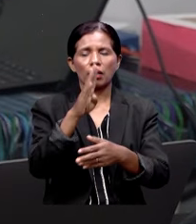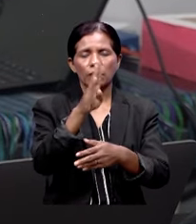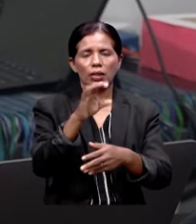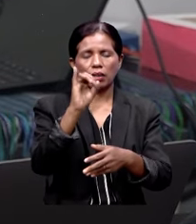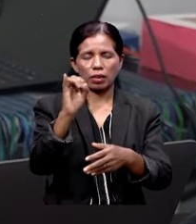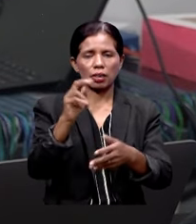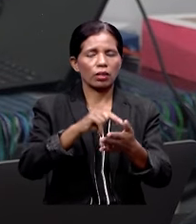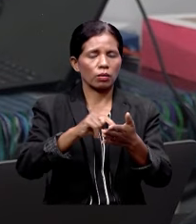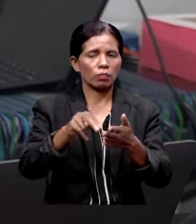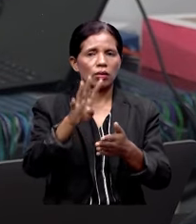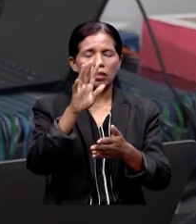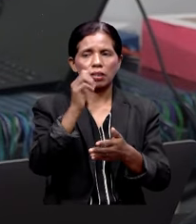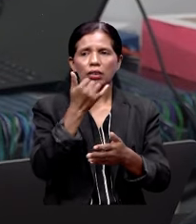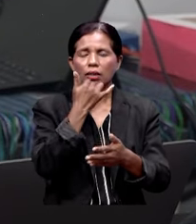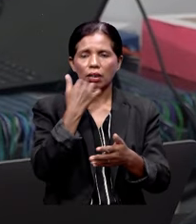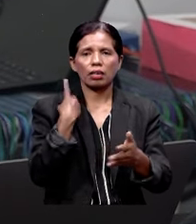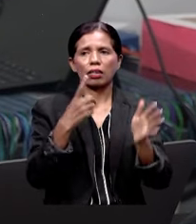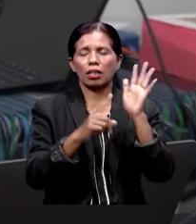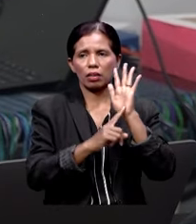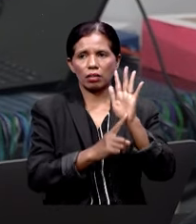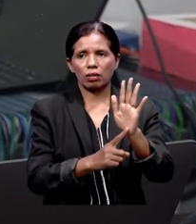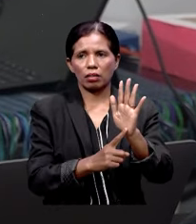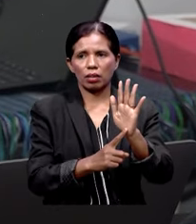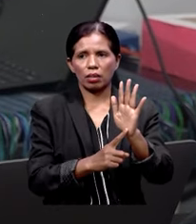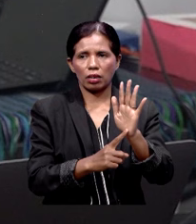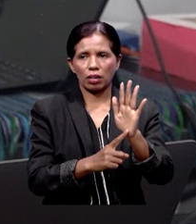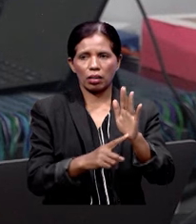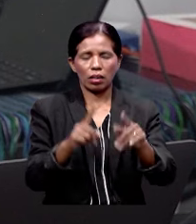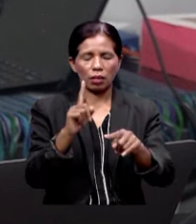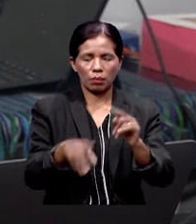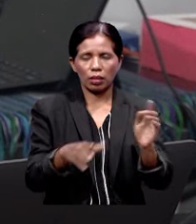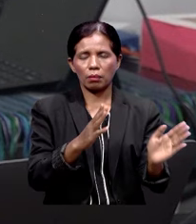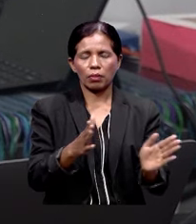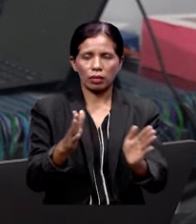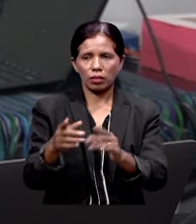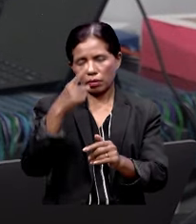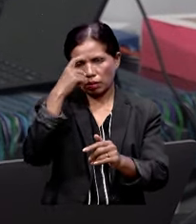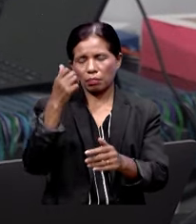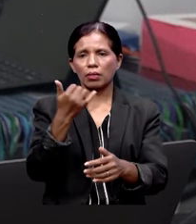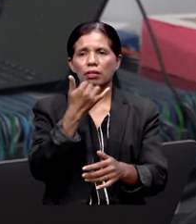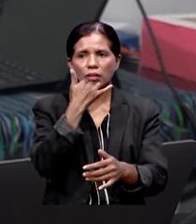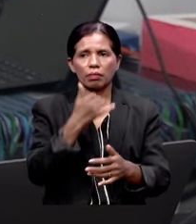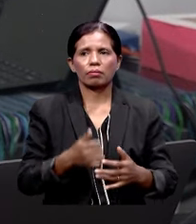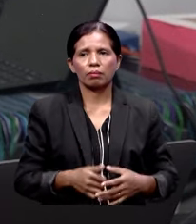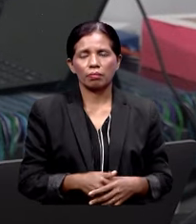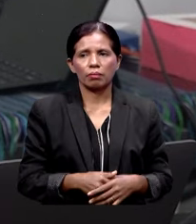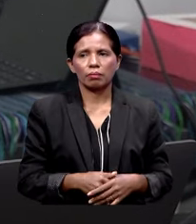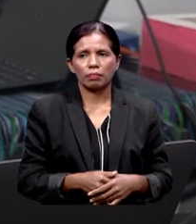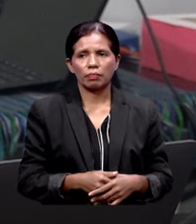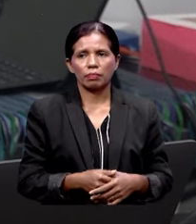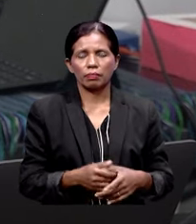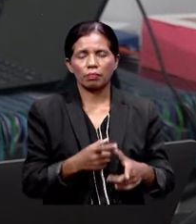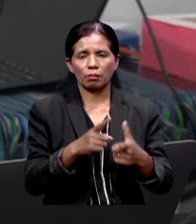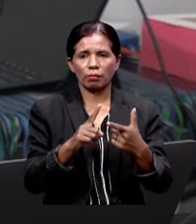nomor sala toba ita turu la bele prosesu tamba sala ita ne ita